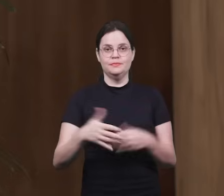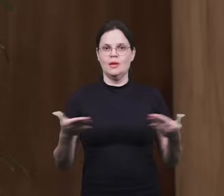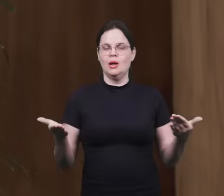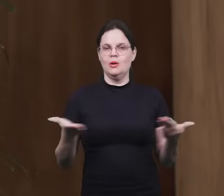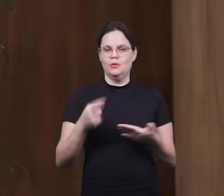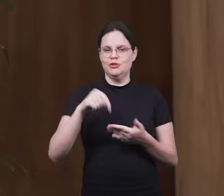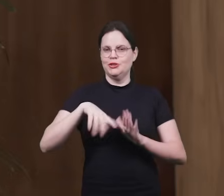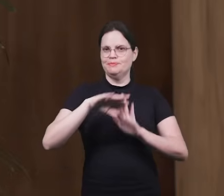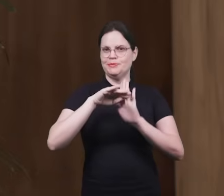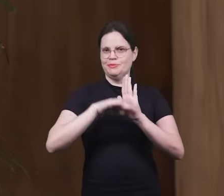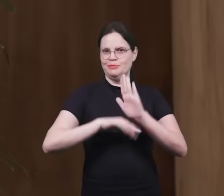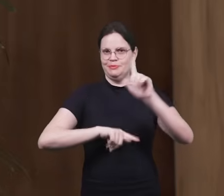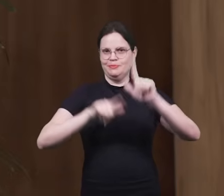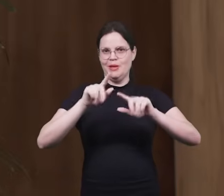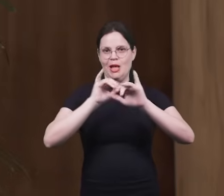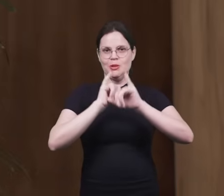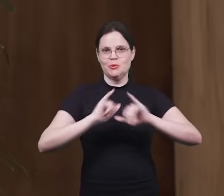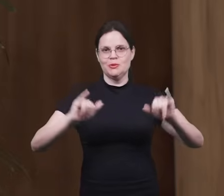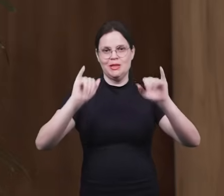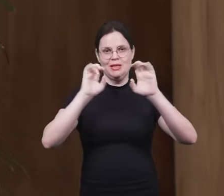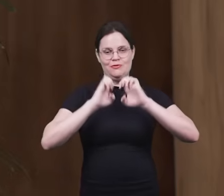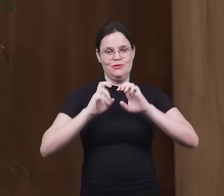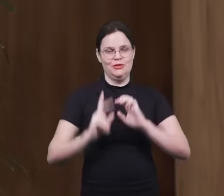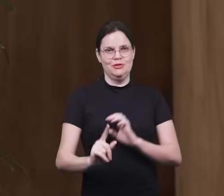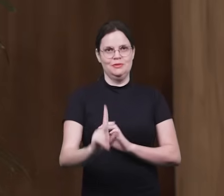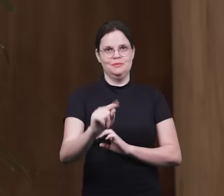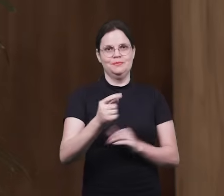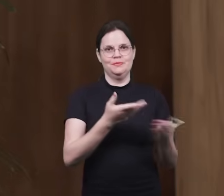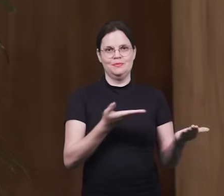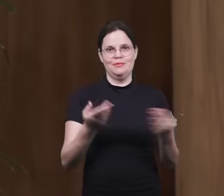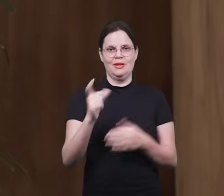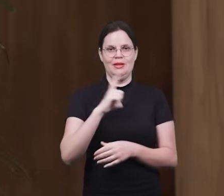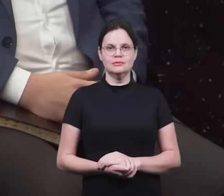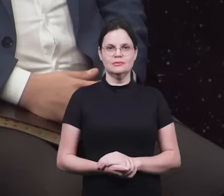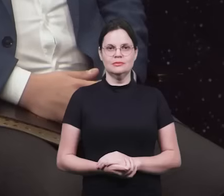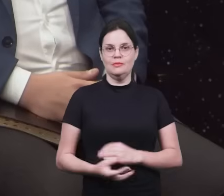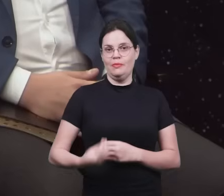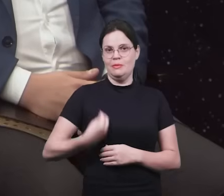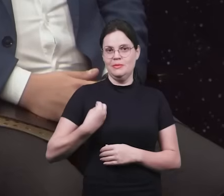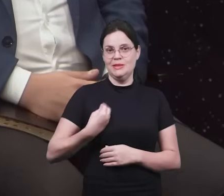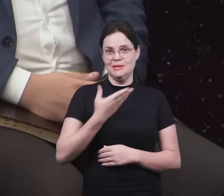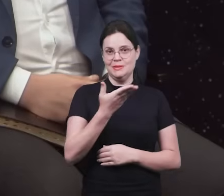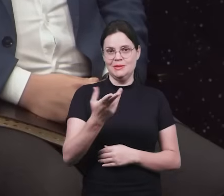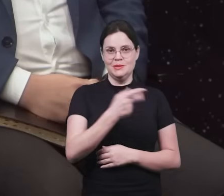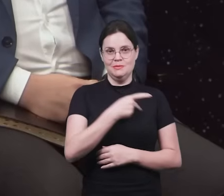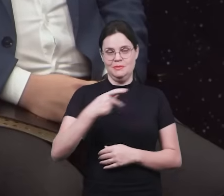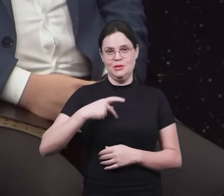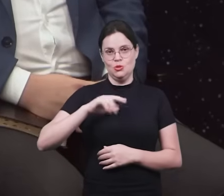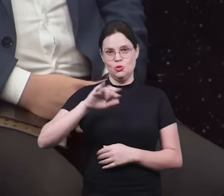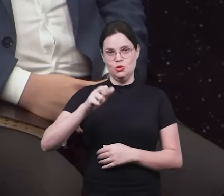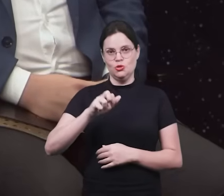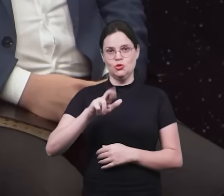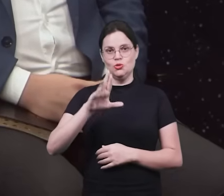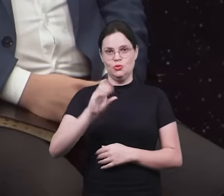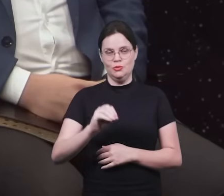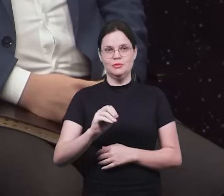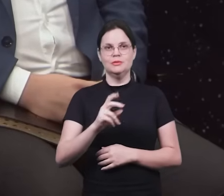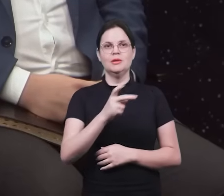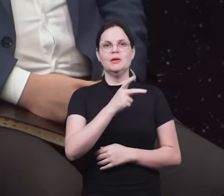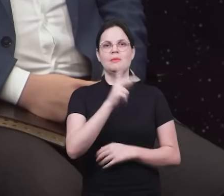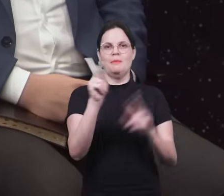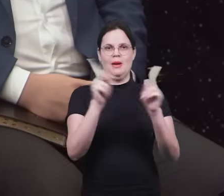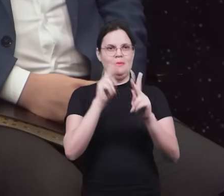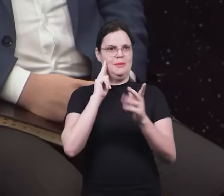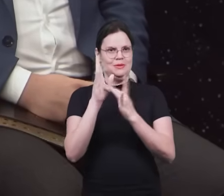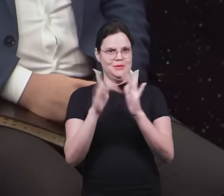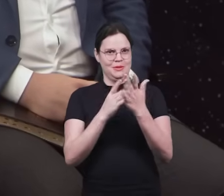para este programa, nós estamos aqui no estúdio, recebendo os pastores Júlio Filgueiras, a paz do Senhor. A paz do Senhor aos